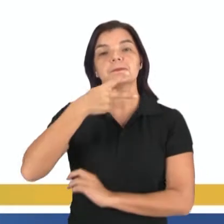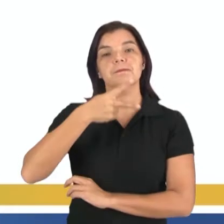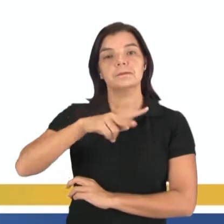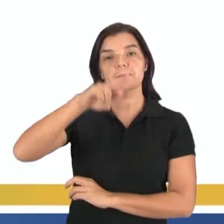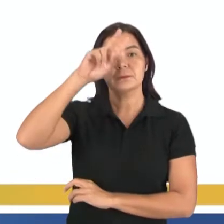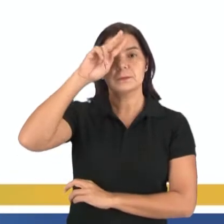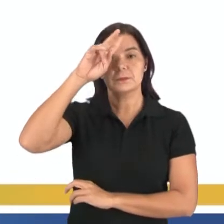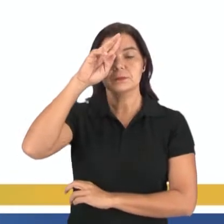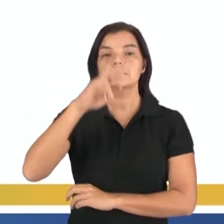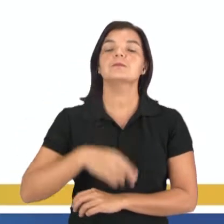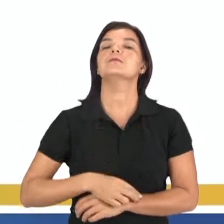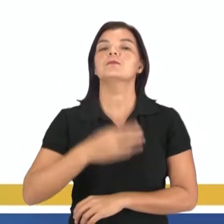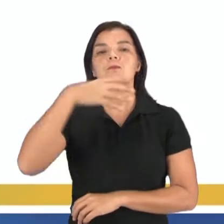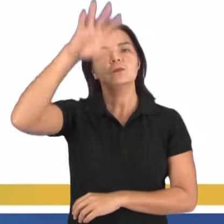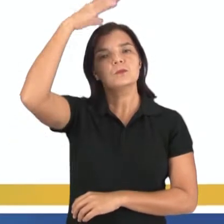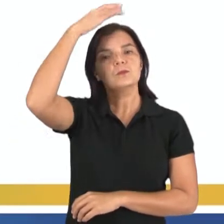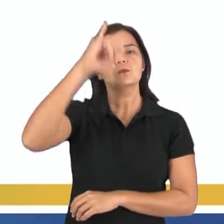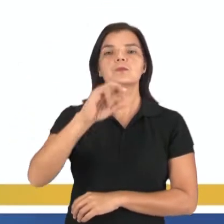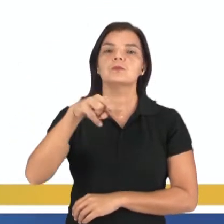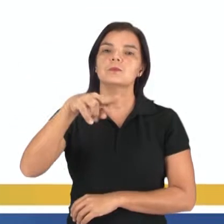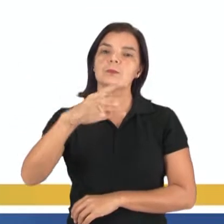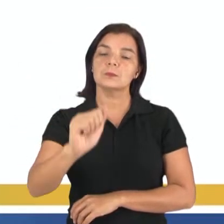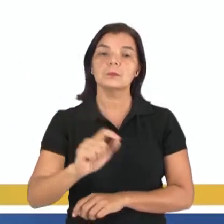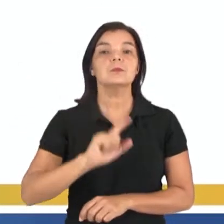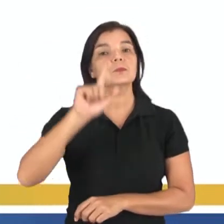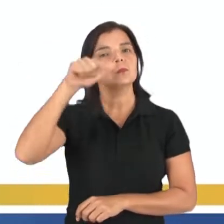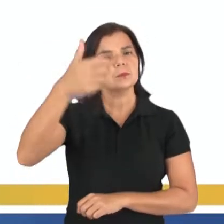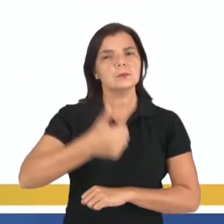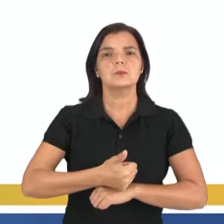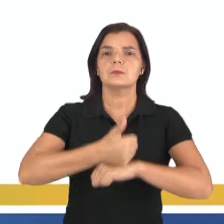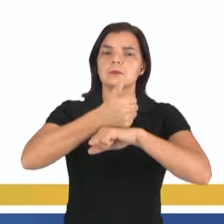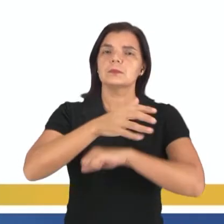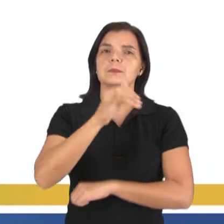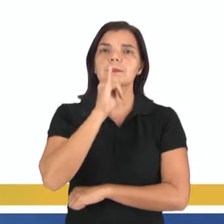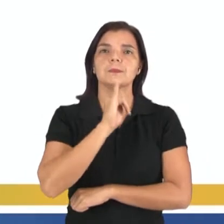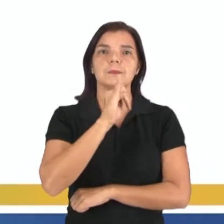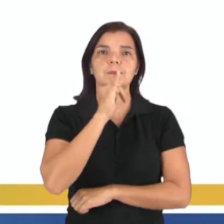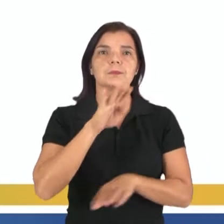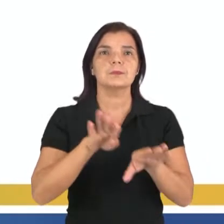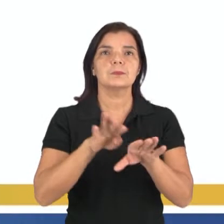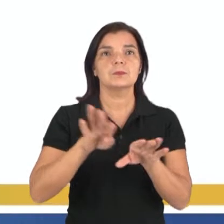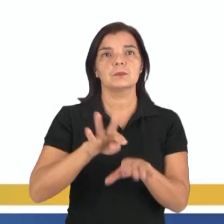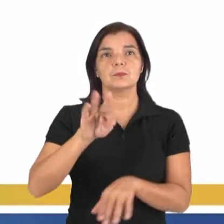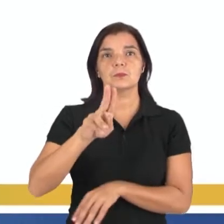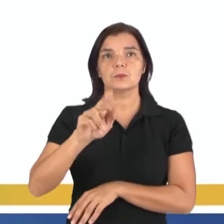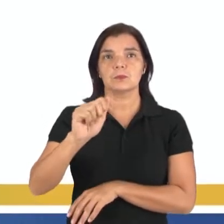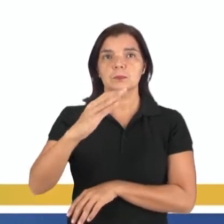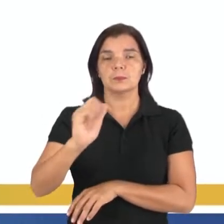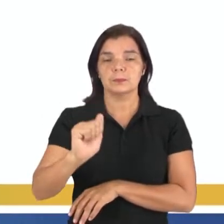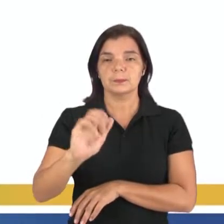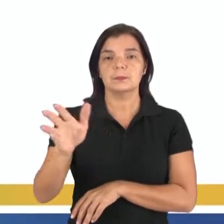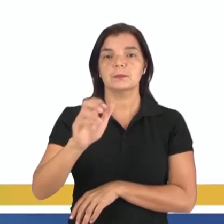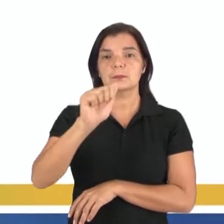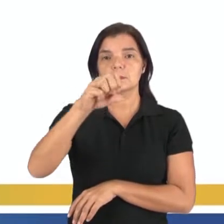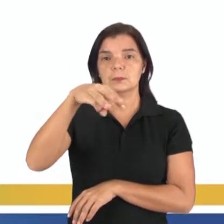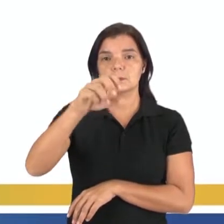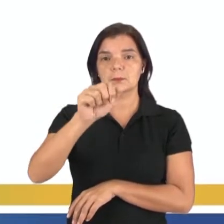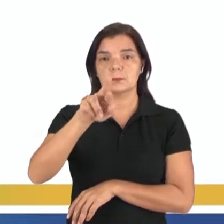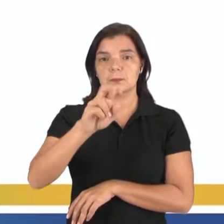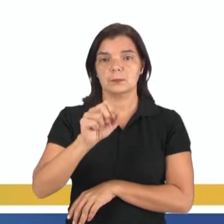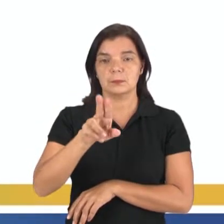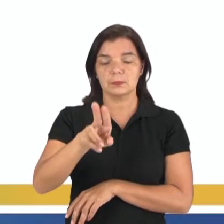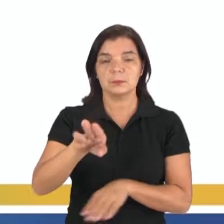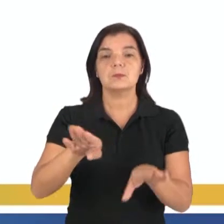Império Inca, tivemos a participação de outros líderes muito antes, como, por exemplo, Tupac Amaru. Também tivemos, ao lado